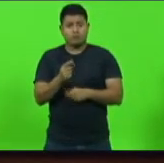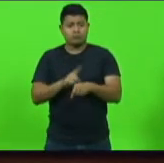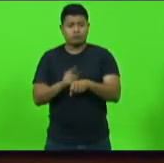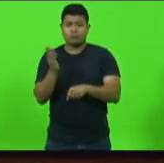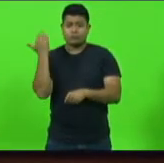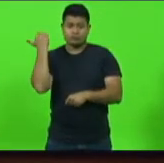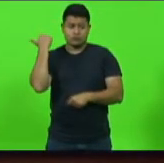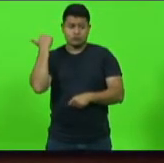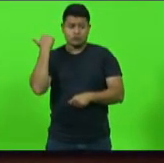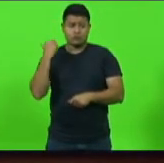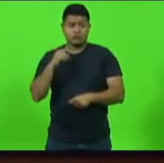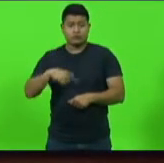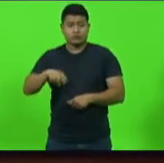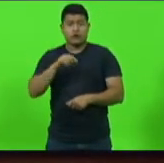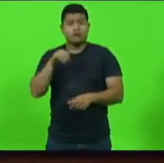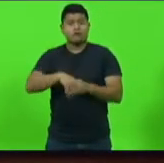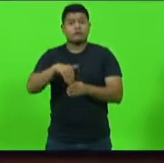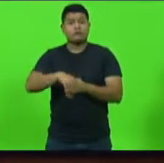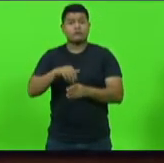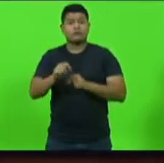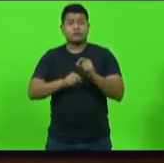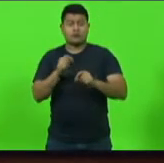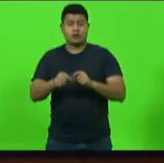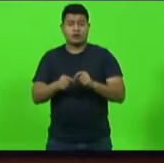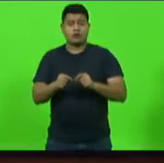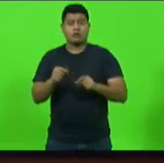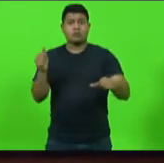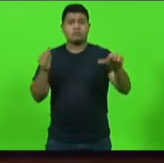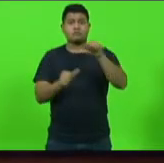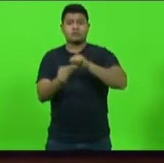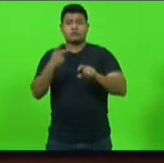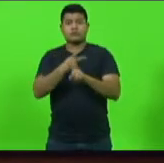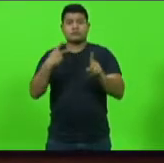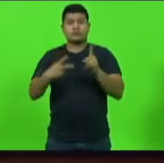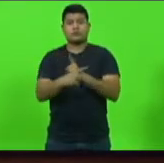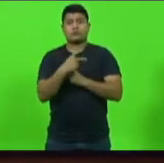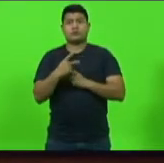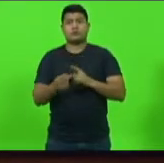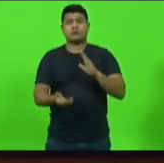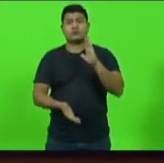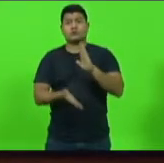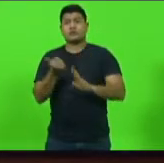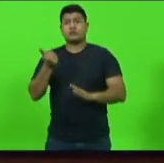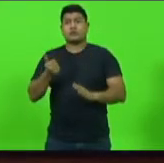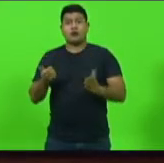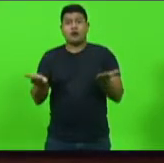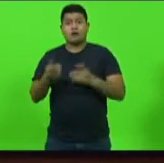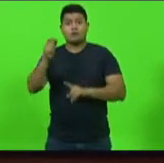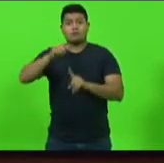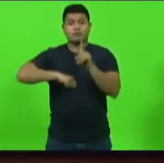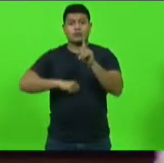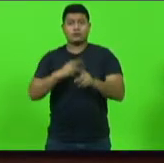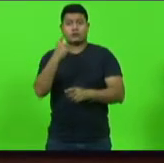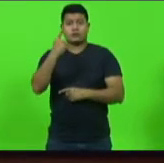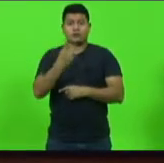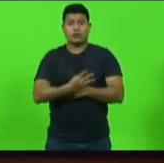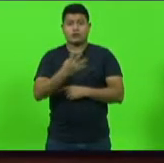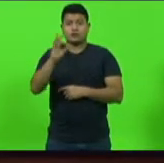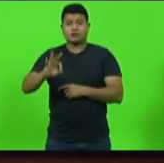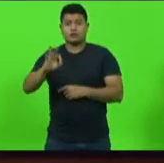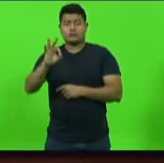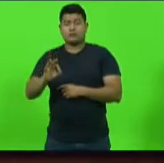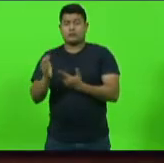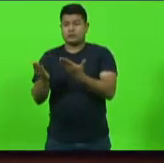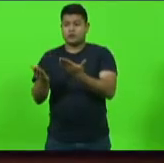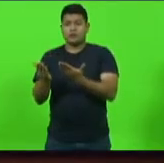nós votamos aqui uma reforma da Previdência, no qual retirou, neste mês, 14% do